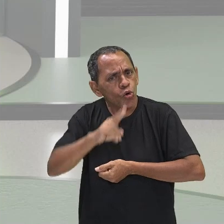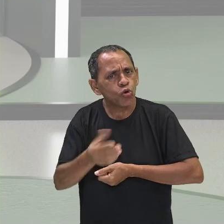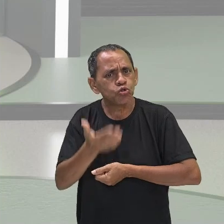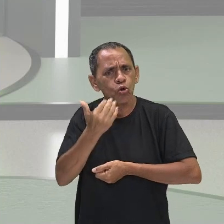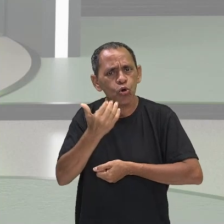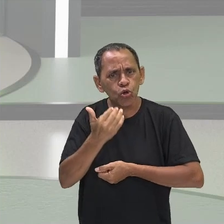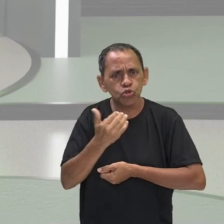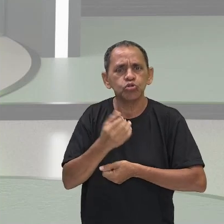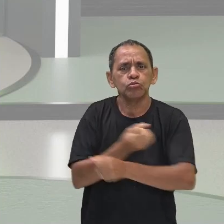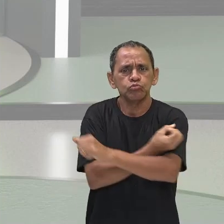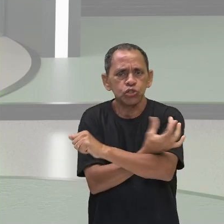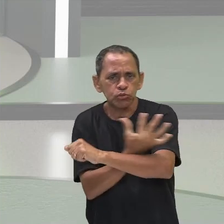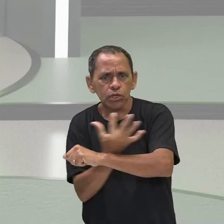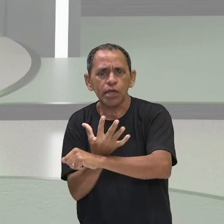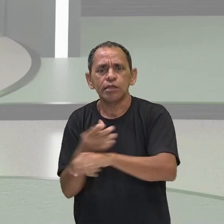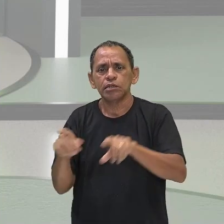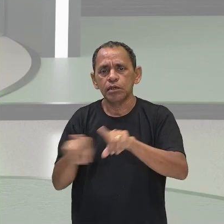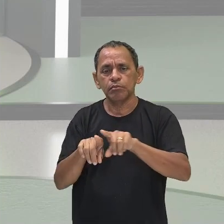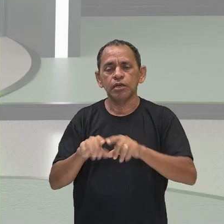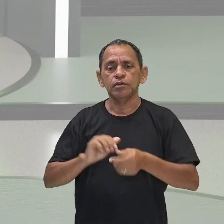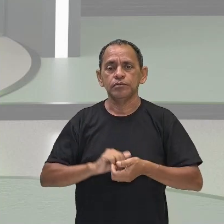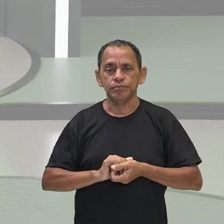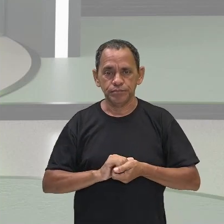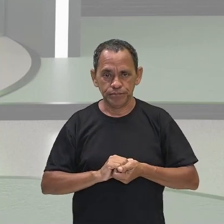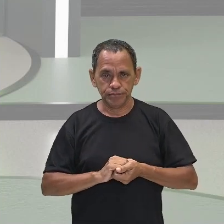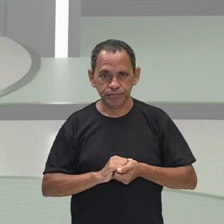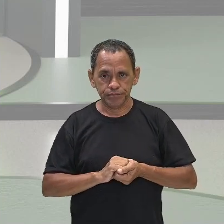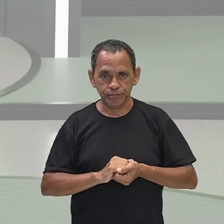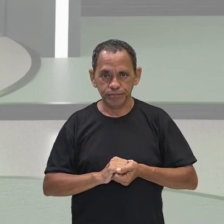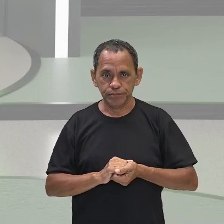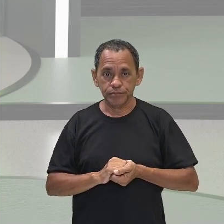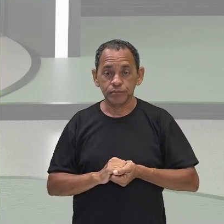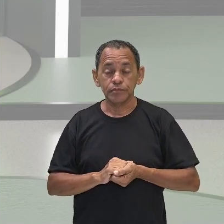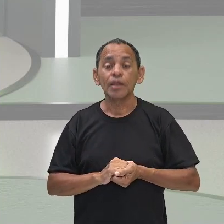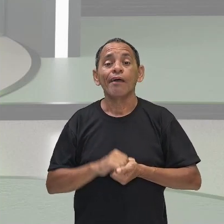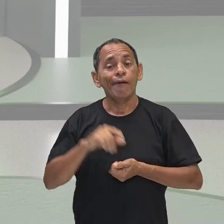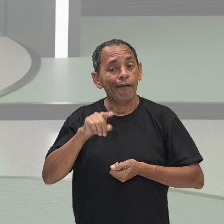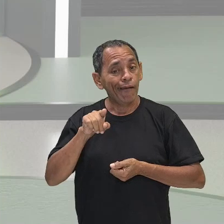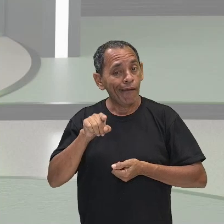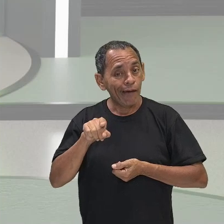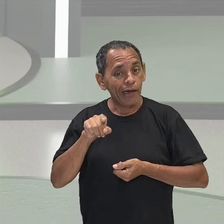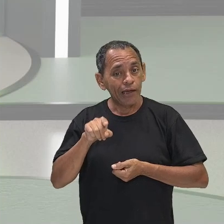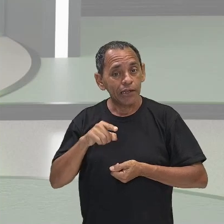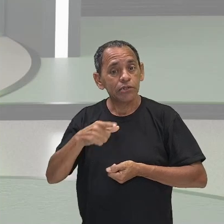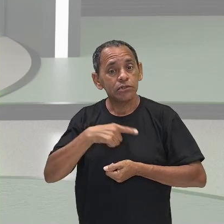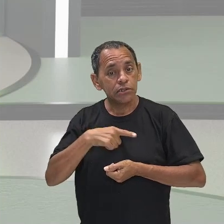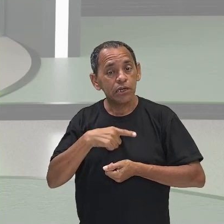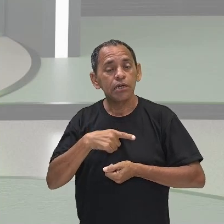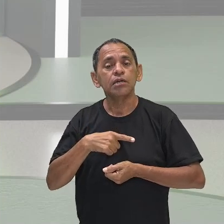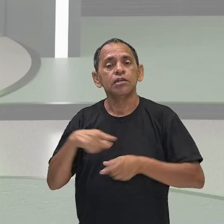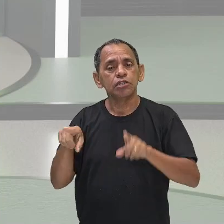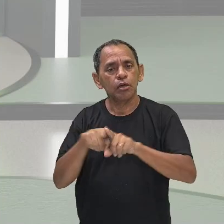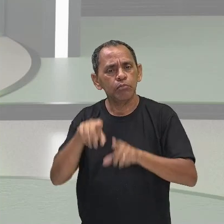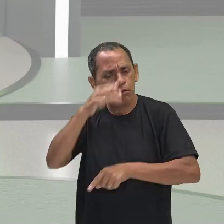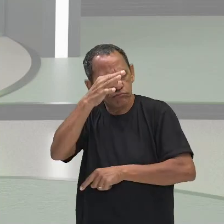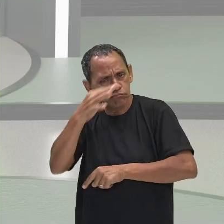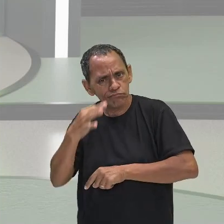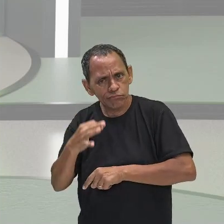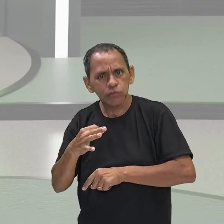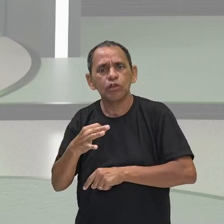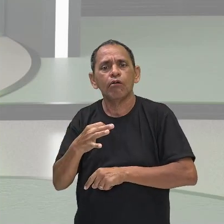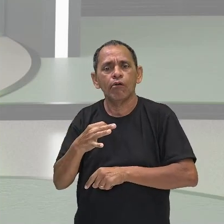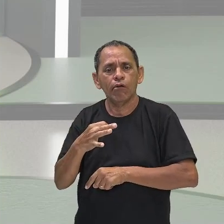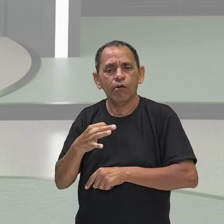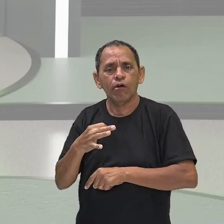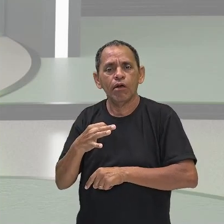plantas. Sem considerar aí que elas têm uma taxa de um saldo, dependendo